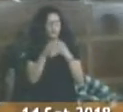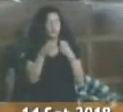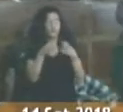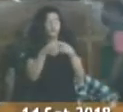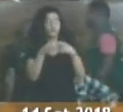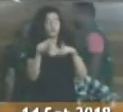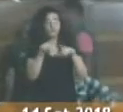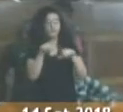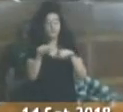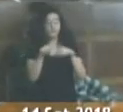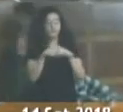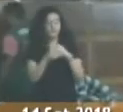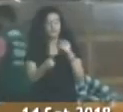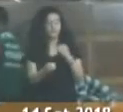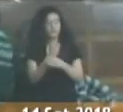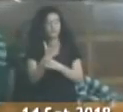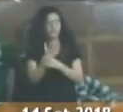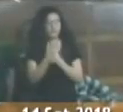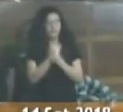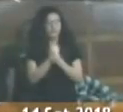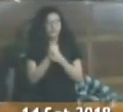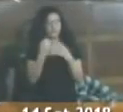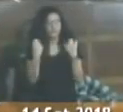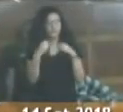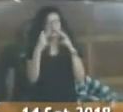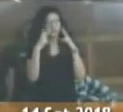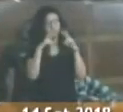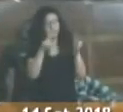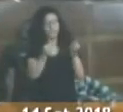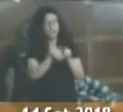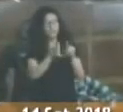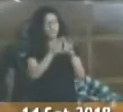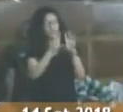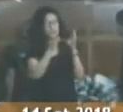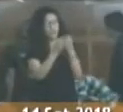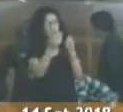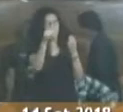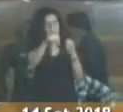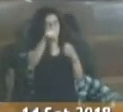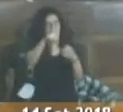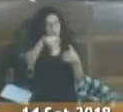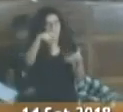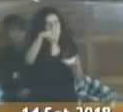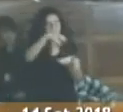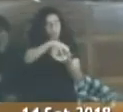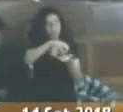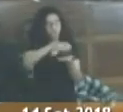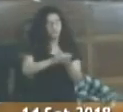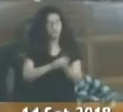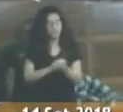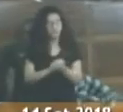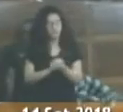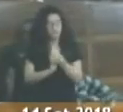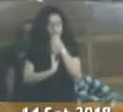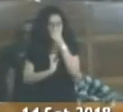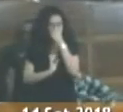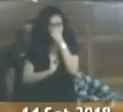que foi formado, né, a partir dessa audiência, que olha para as nossas comunidades do continente, né, que estão sendo